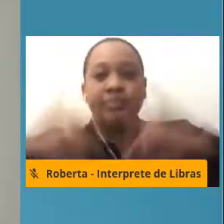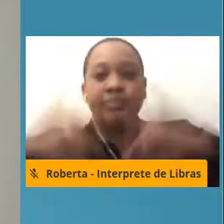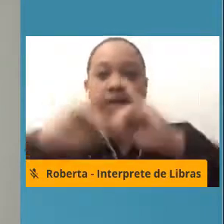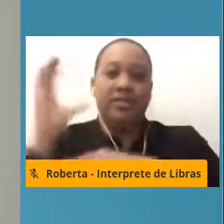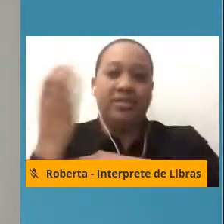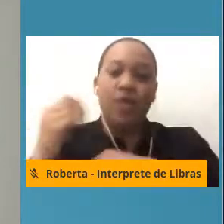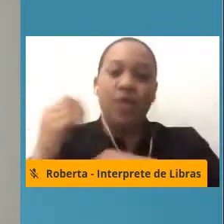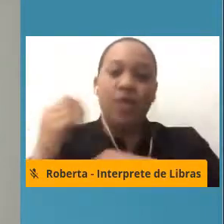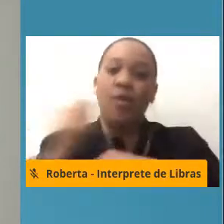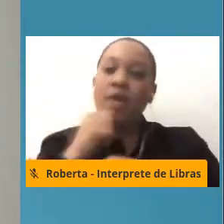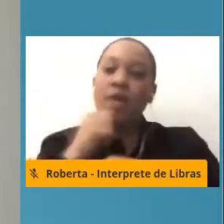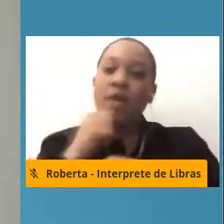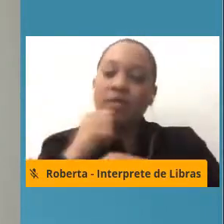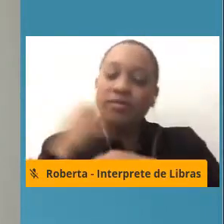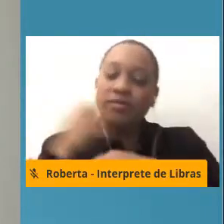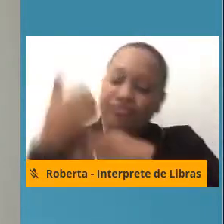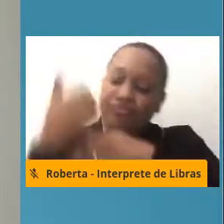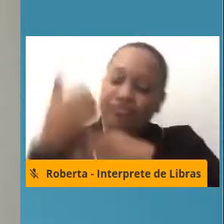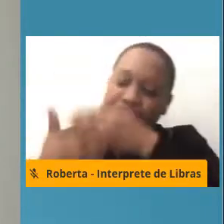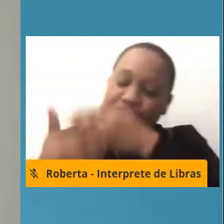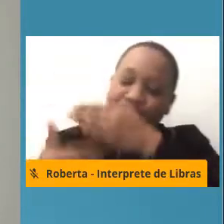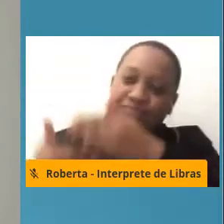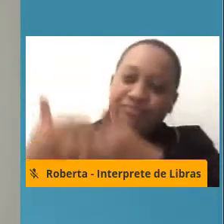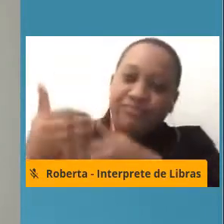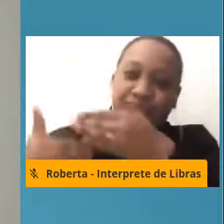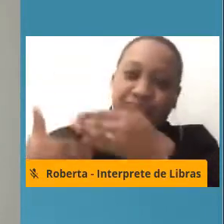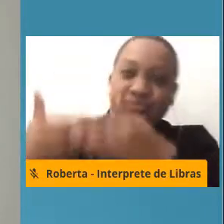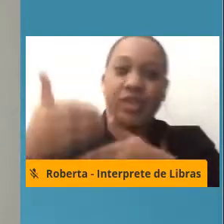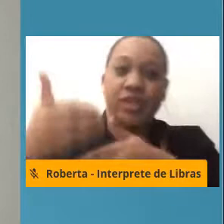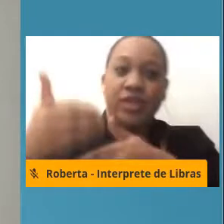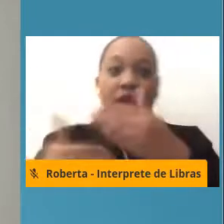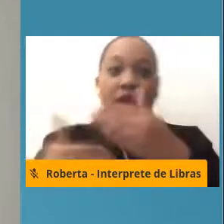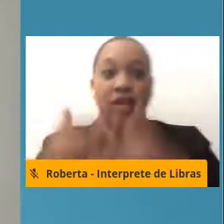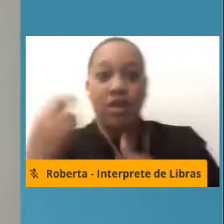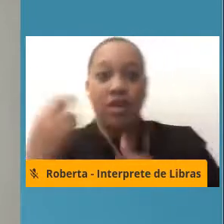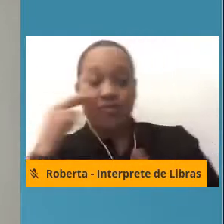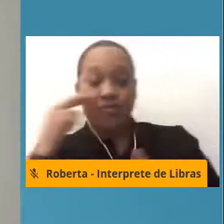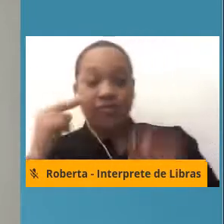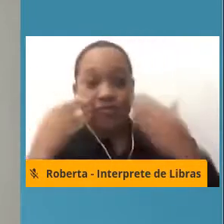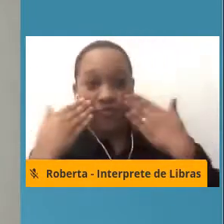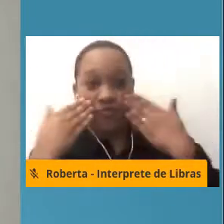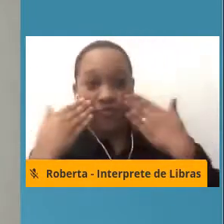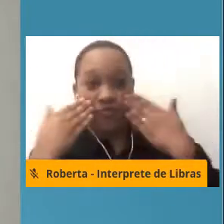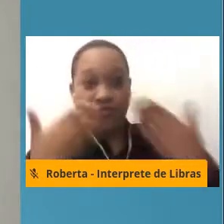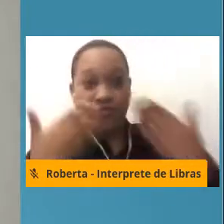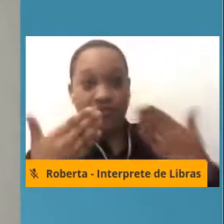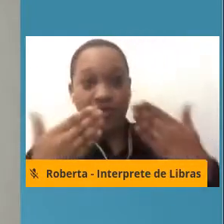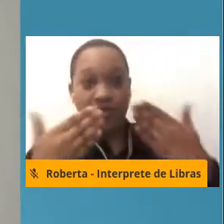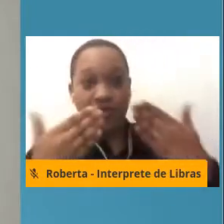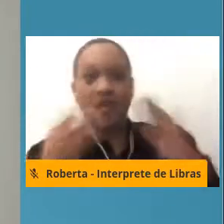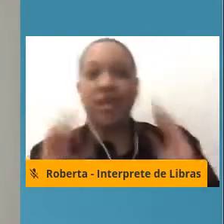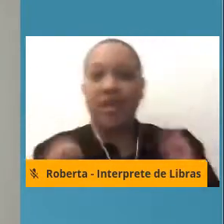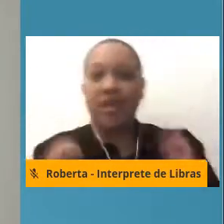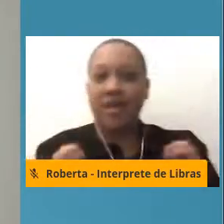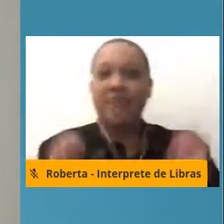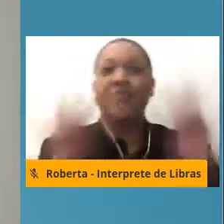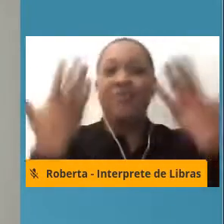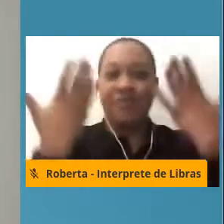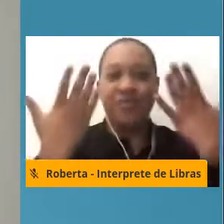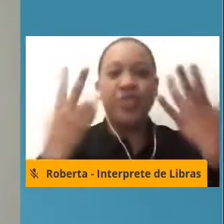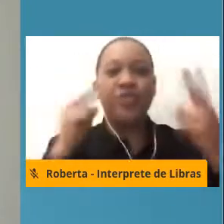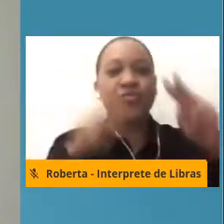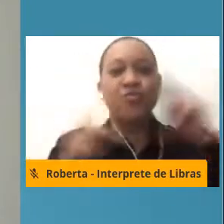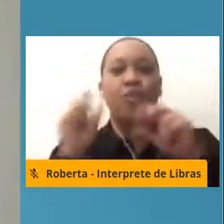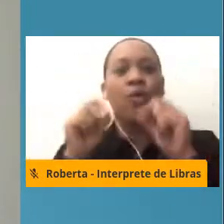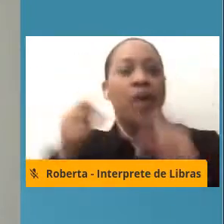nisso, né, mas quando eu vi, na verdade, a minha vontade de trazer o evento foi quando eu vi uma palestra da Natália Pasternak, que hoje